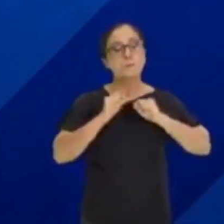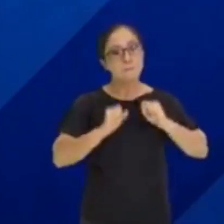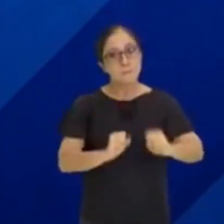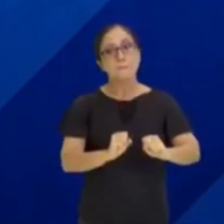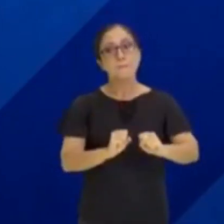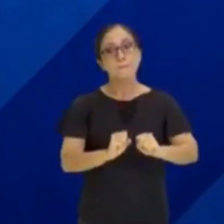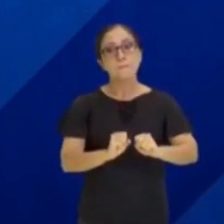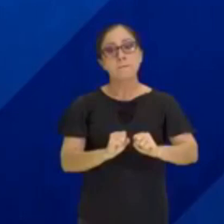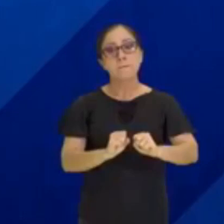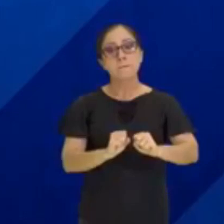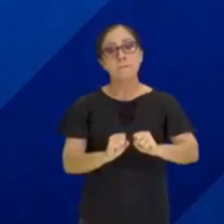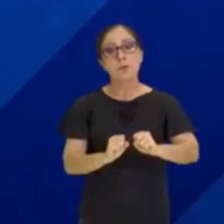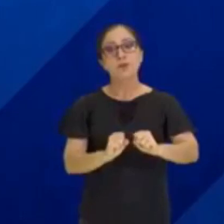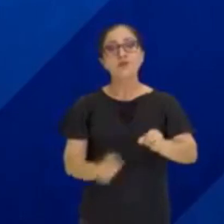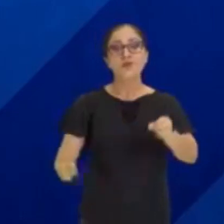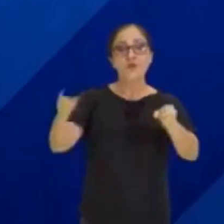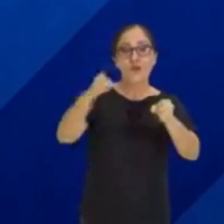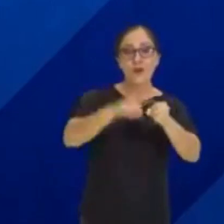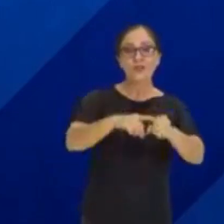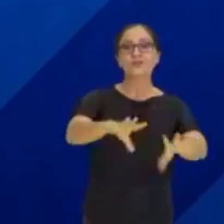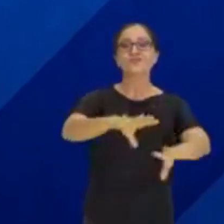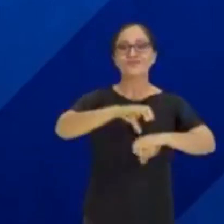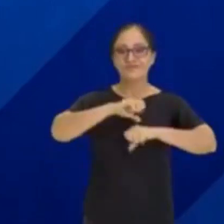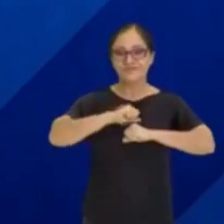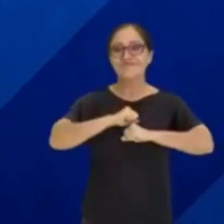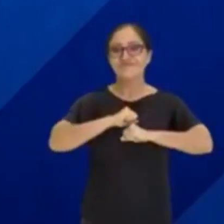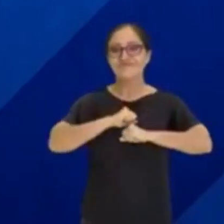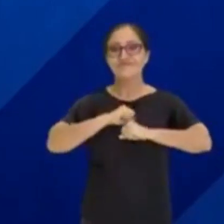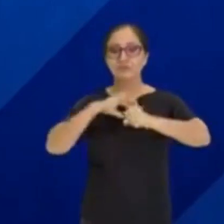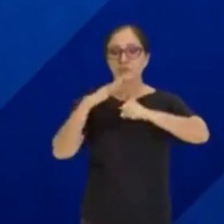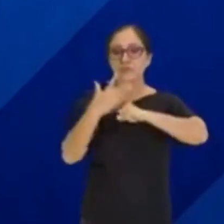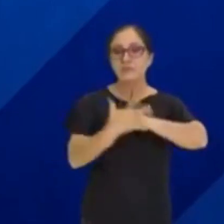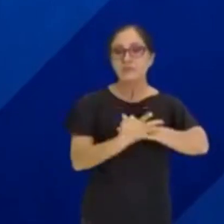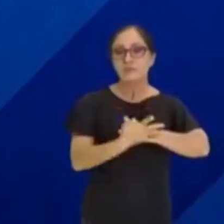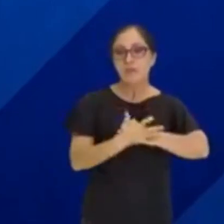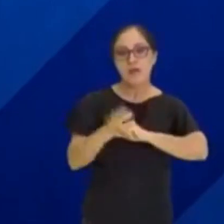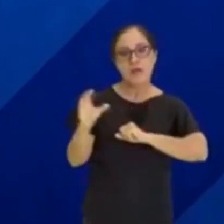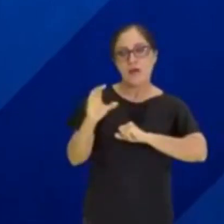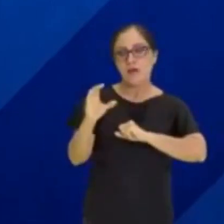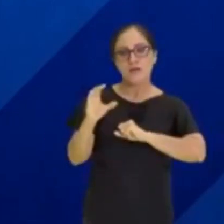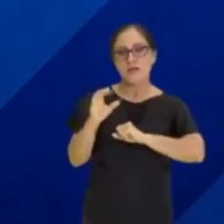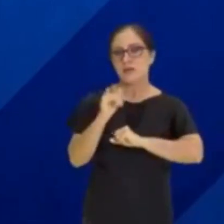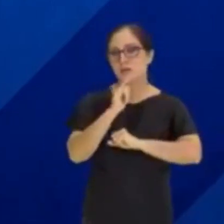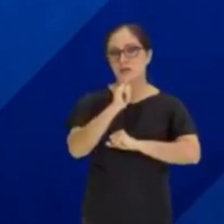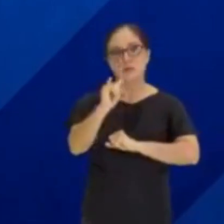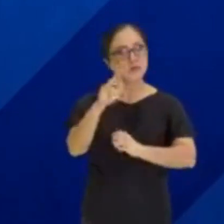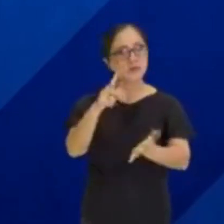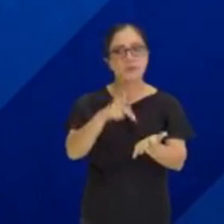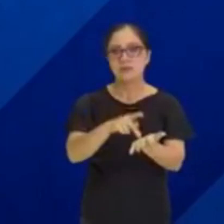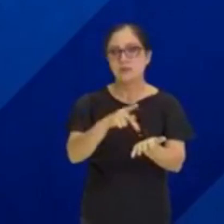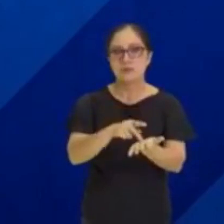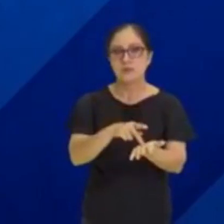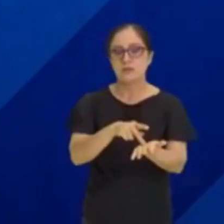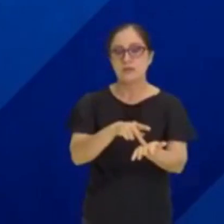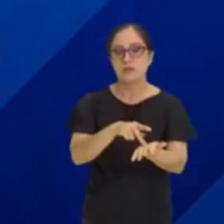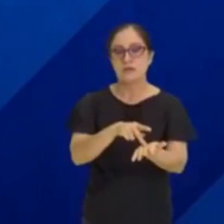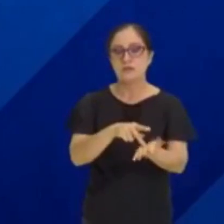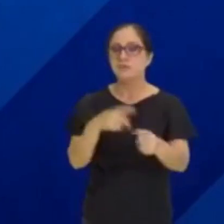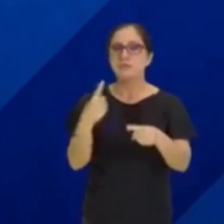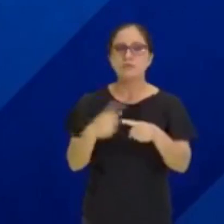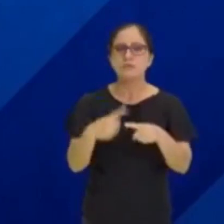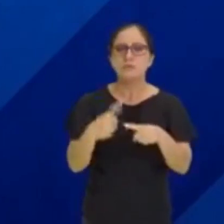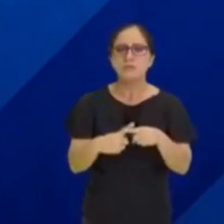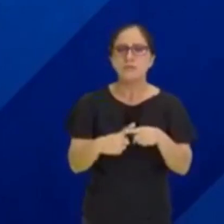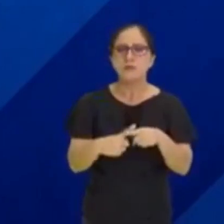ser reinfectado. A ciência não chegou a esse consenso ainda, não é definitivo, não é? Então, por que essas